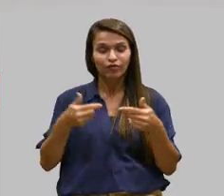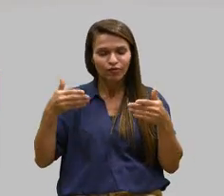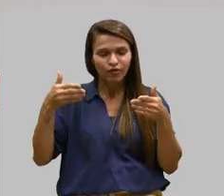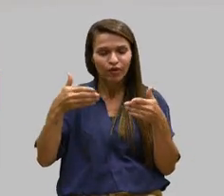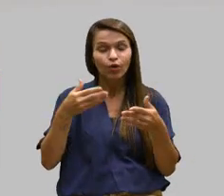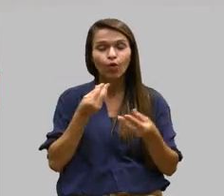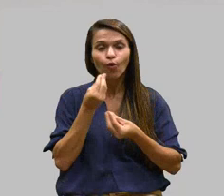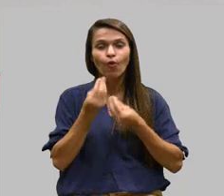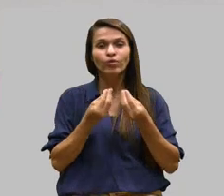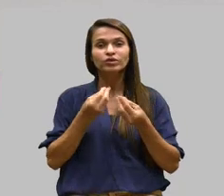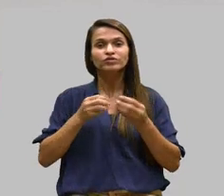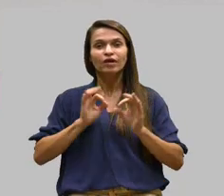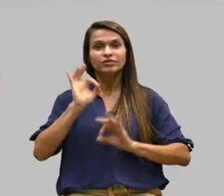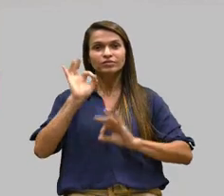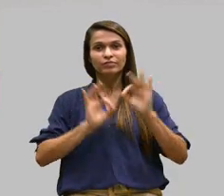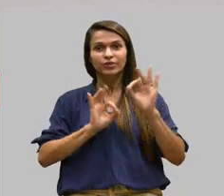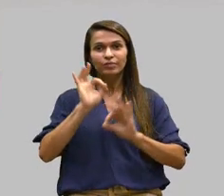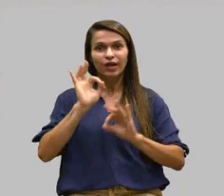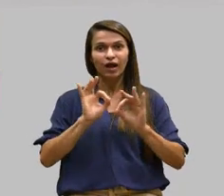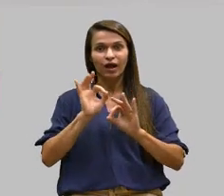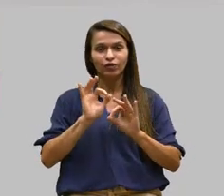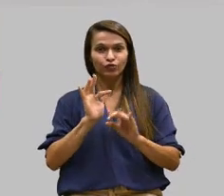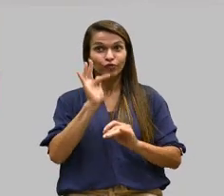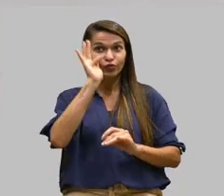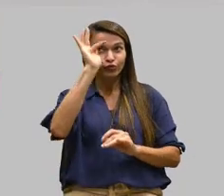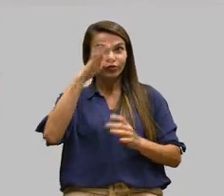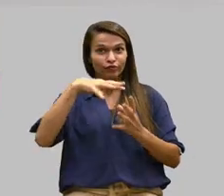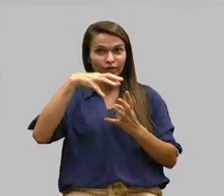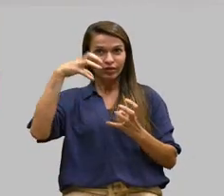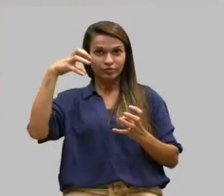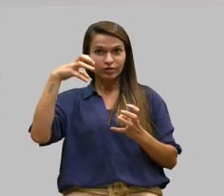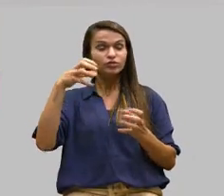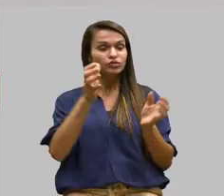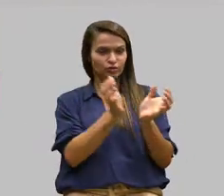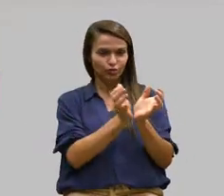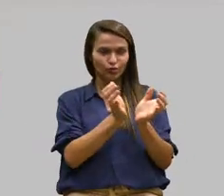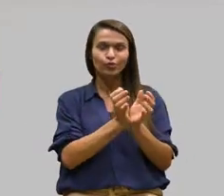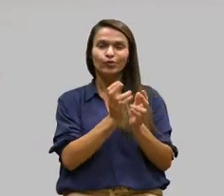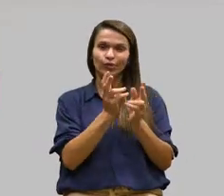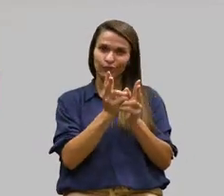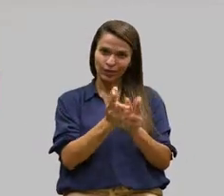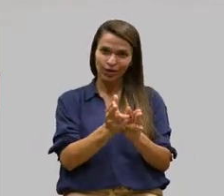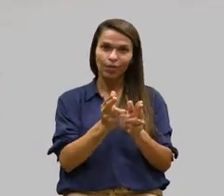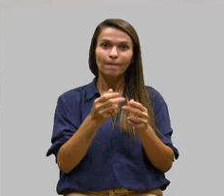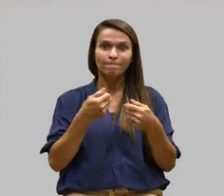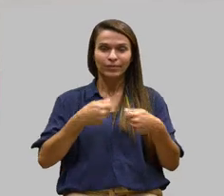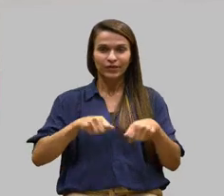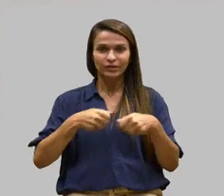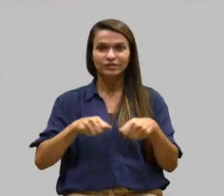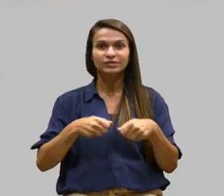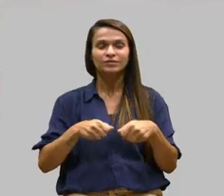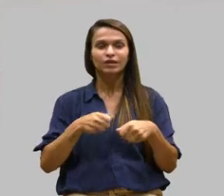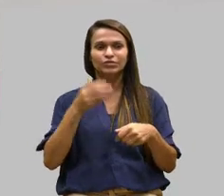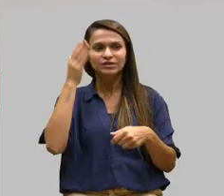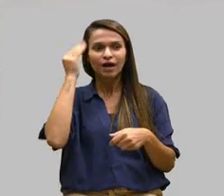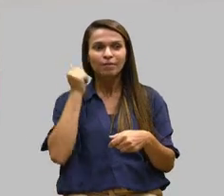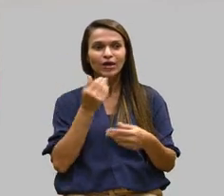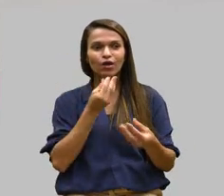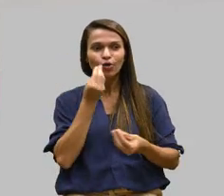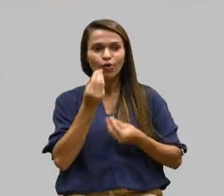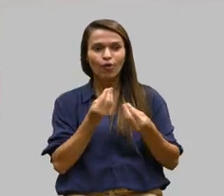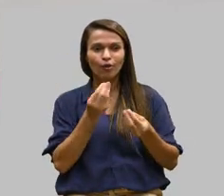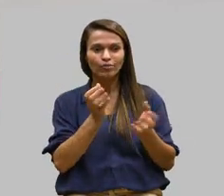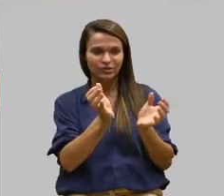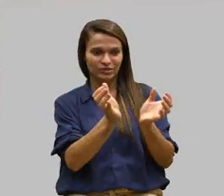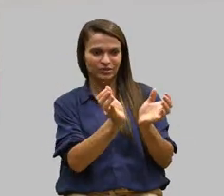vamos nos preparar no nosso envelhecer eles não são diferentes também precisamos lidar com envelhecer deles porque eles estão vivendo